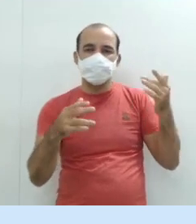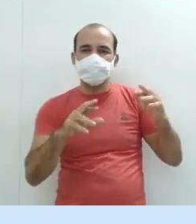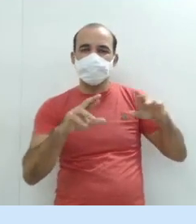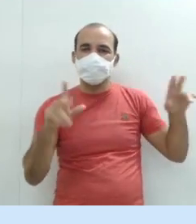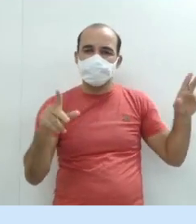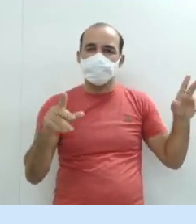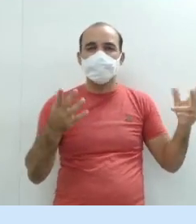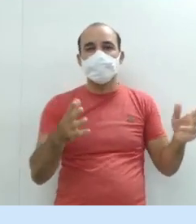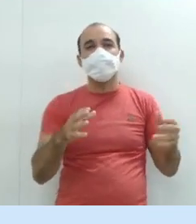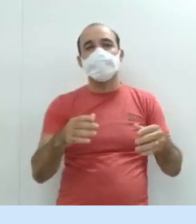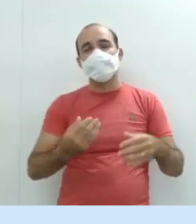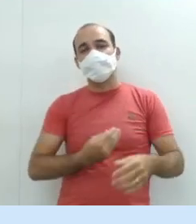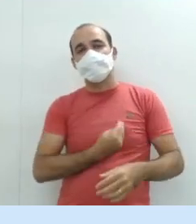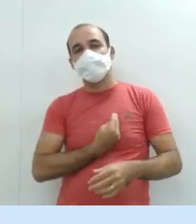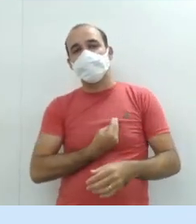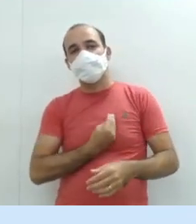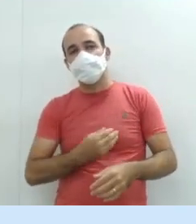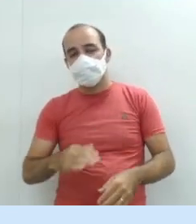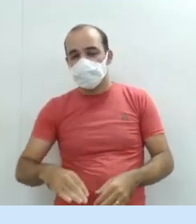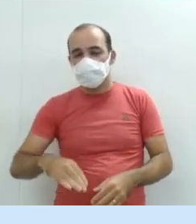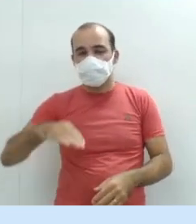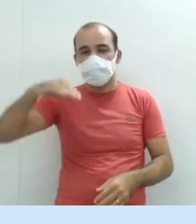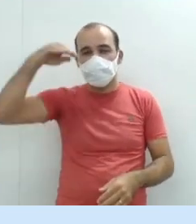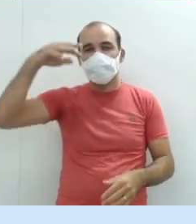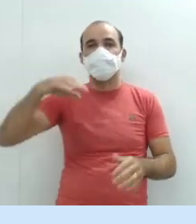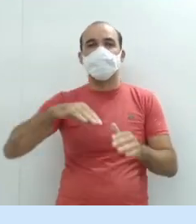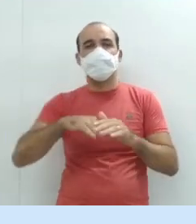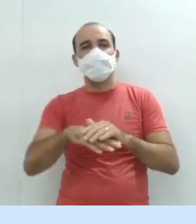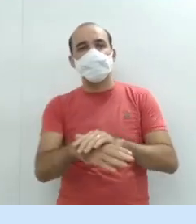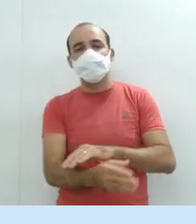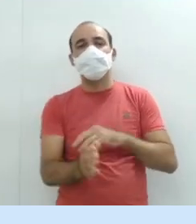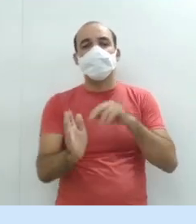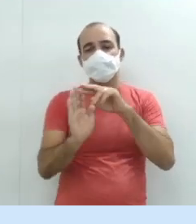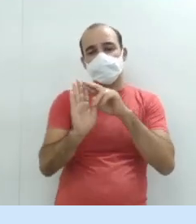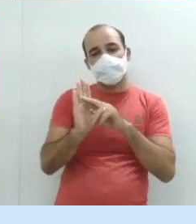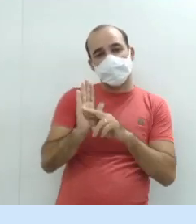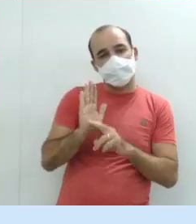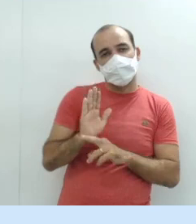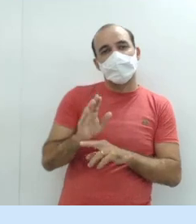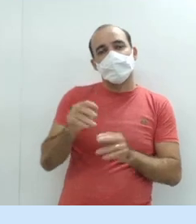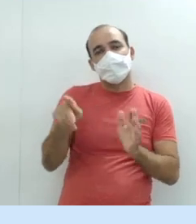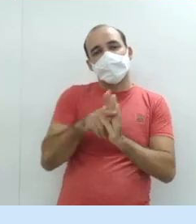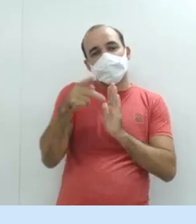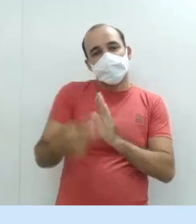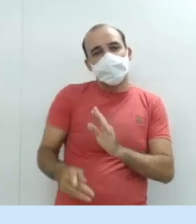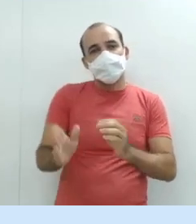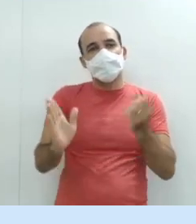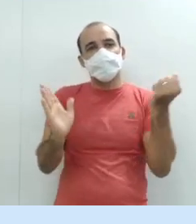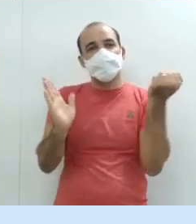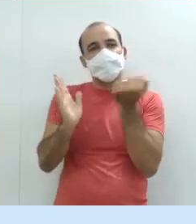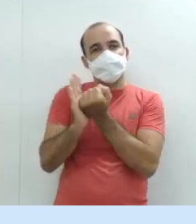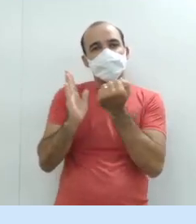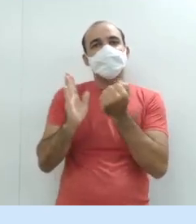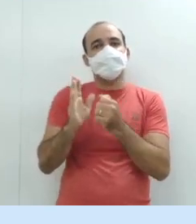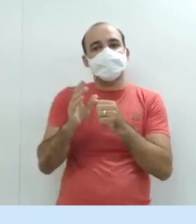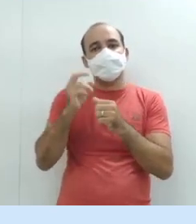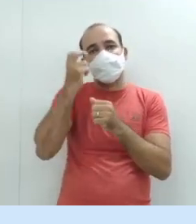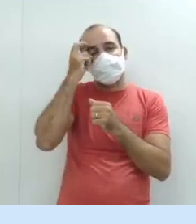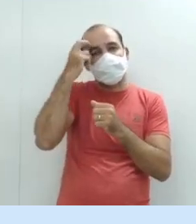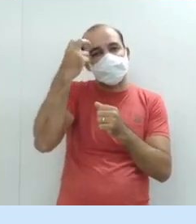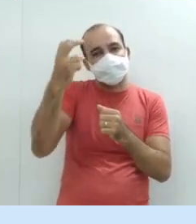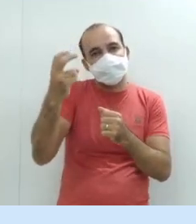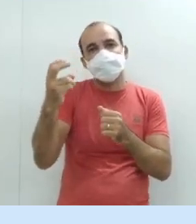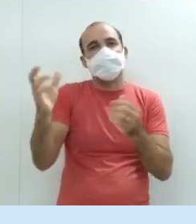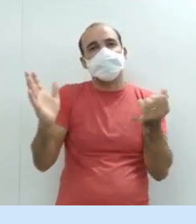dos costumes, daquilo que há na nossa sociedade faz que nós sejamos cada vez melhores. As nossas músicas,